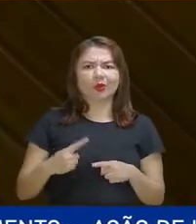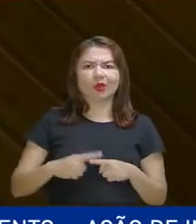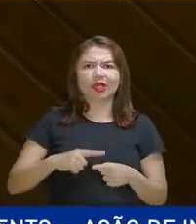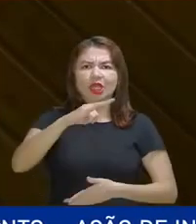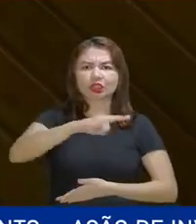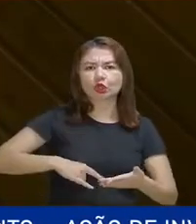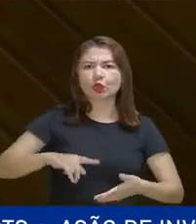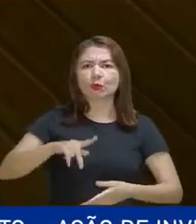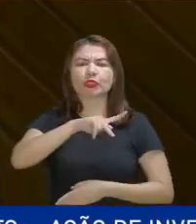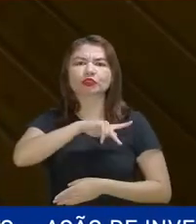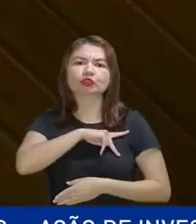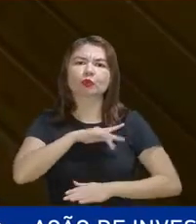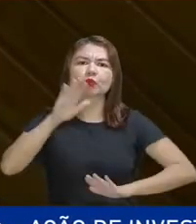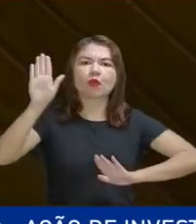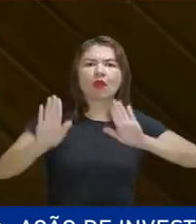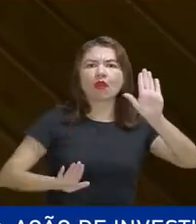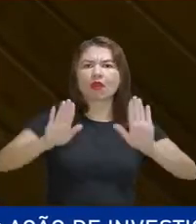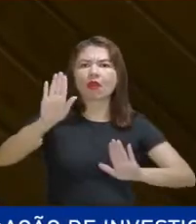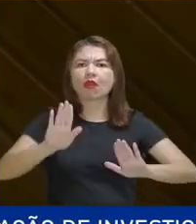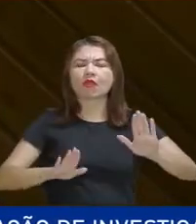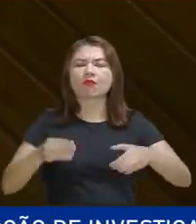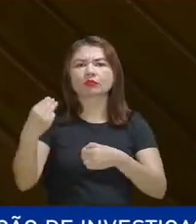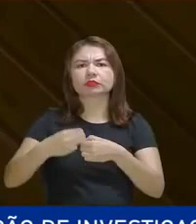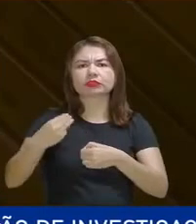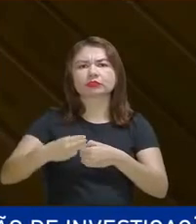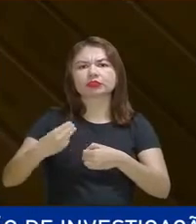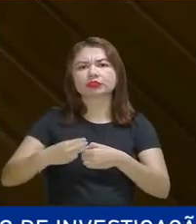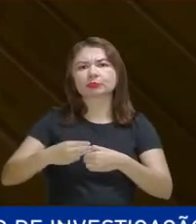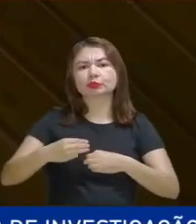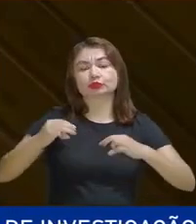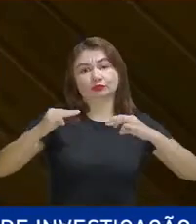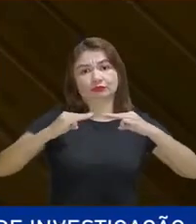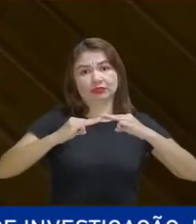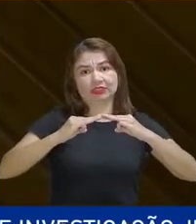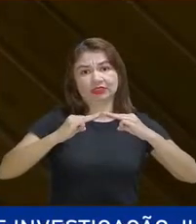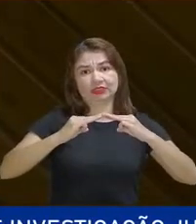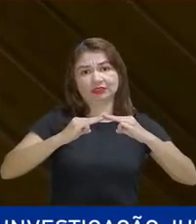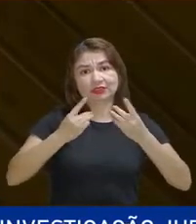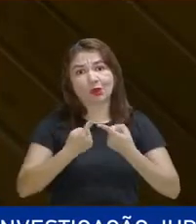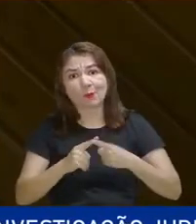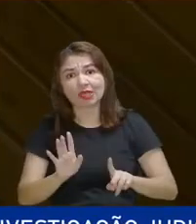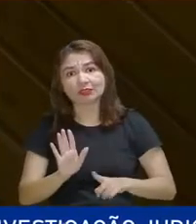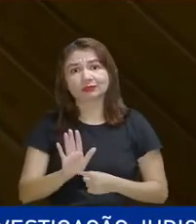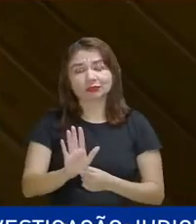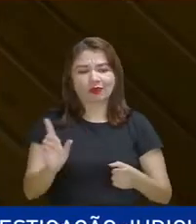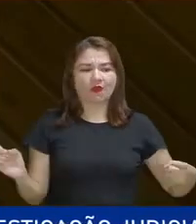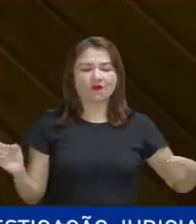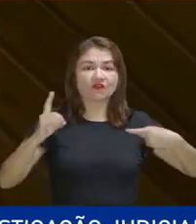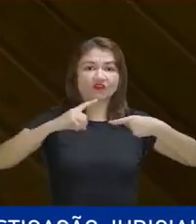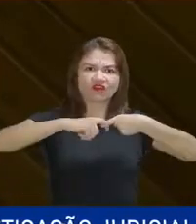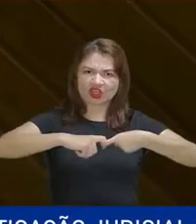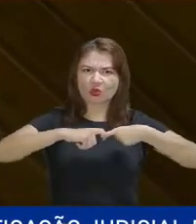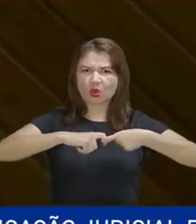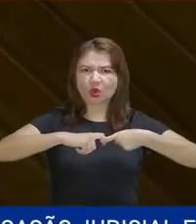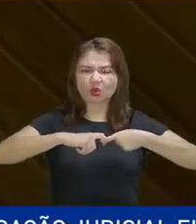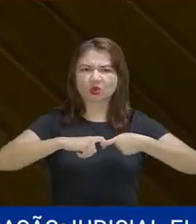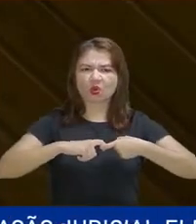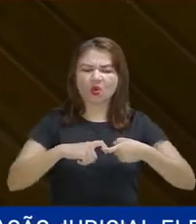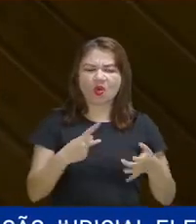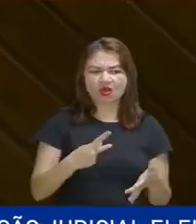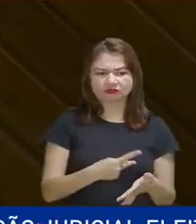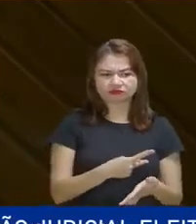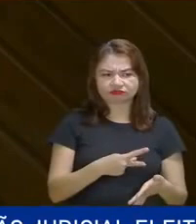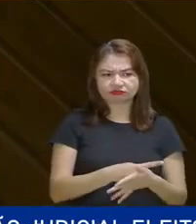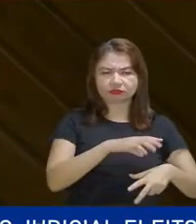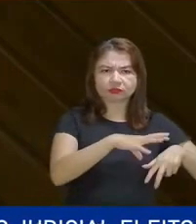de processos licitatórios promovidos pelo município de Mazagão, sem ter sido demonstrado qualquer vínculo entre as supostas fraudes